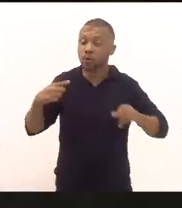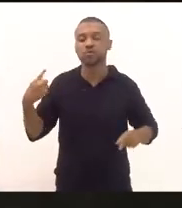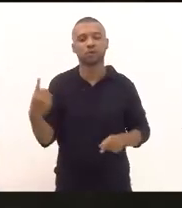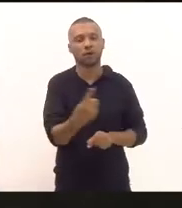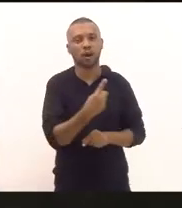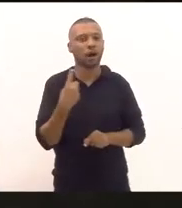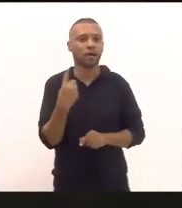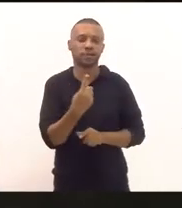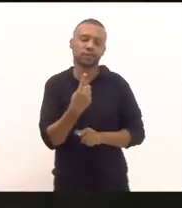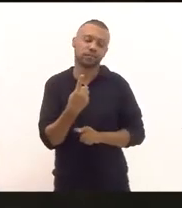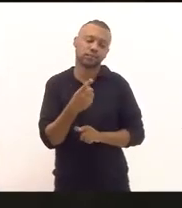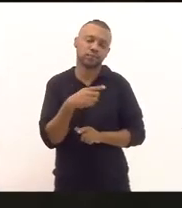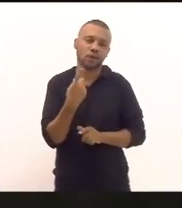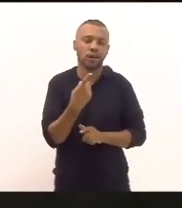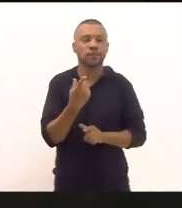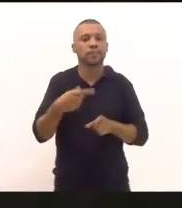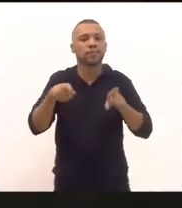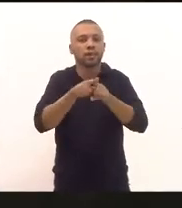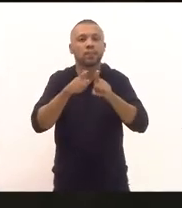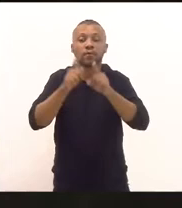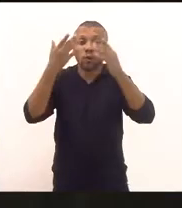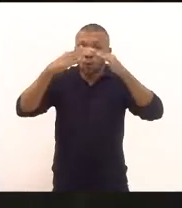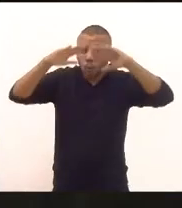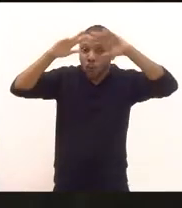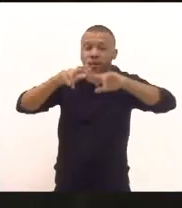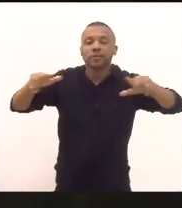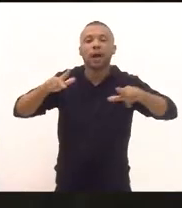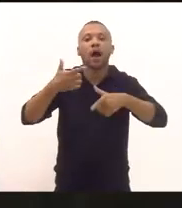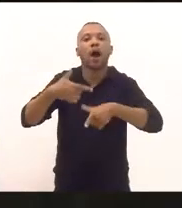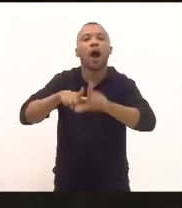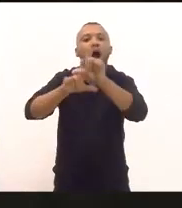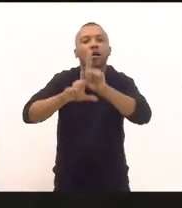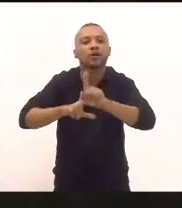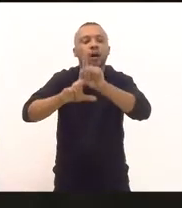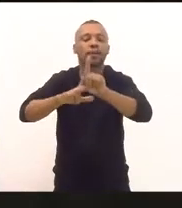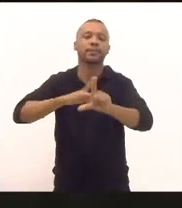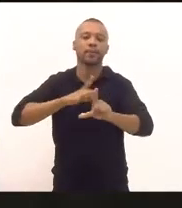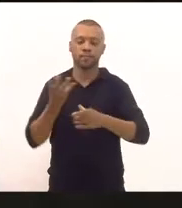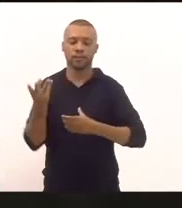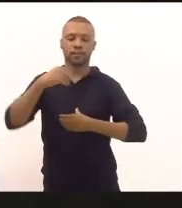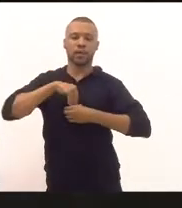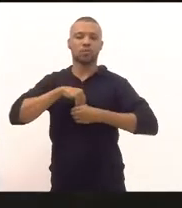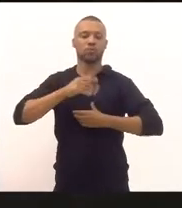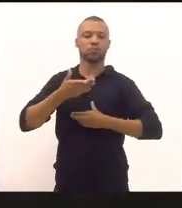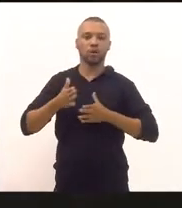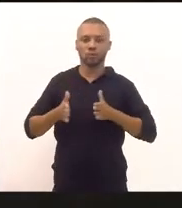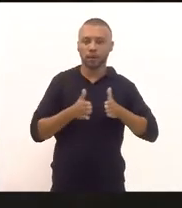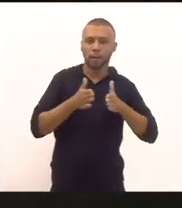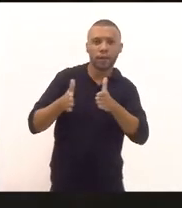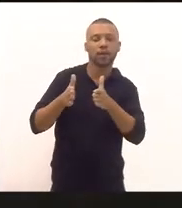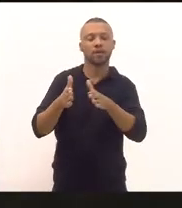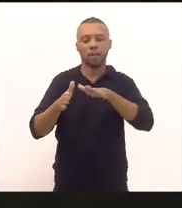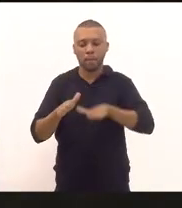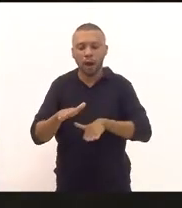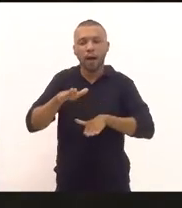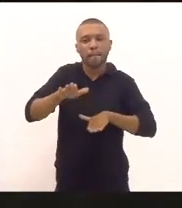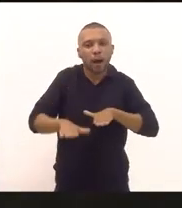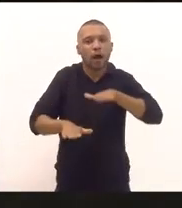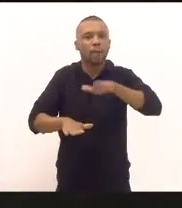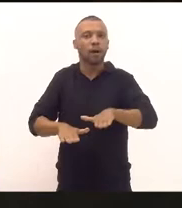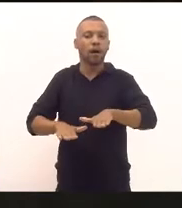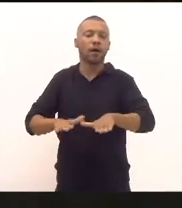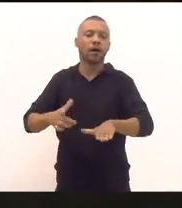que todos nós somos Oxossi todos os nossos rostos nossos caminhos no nosso pé